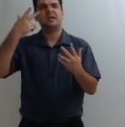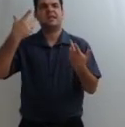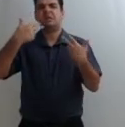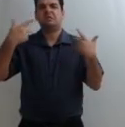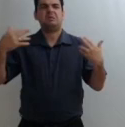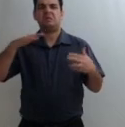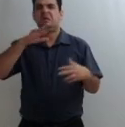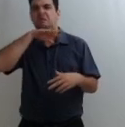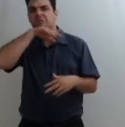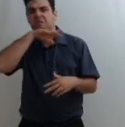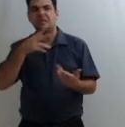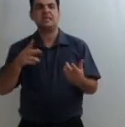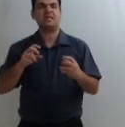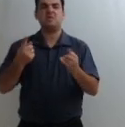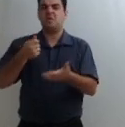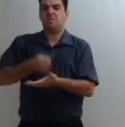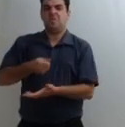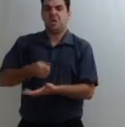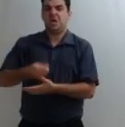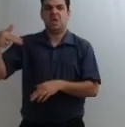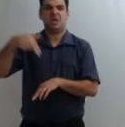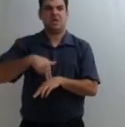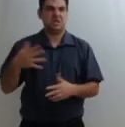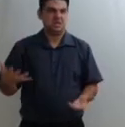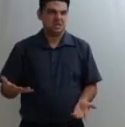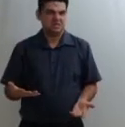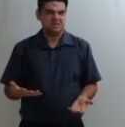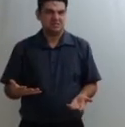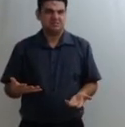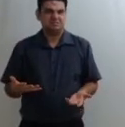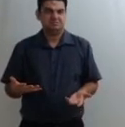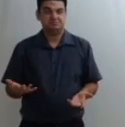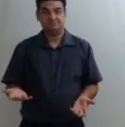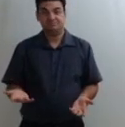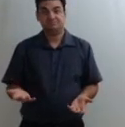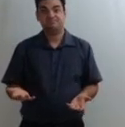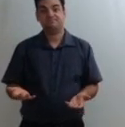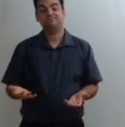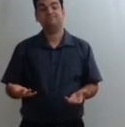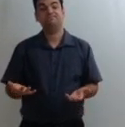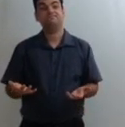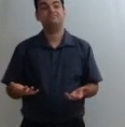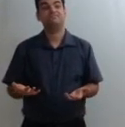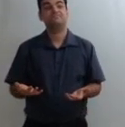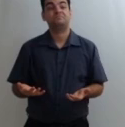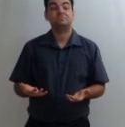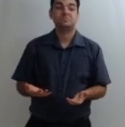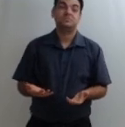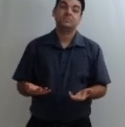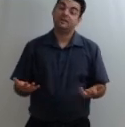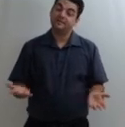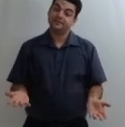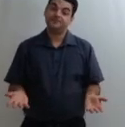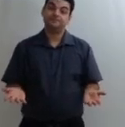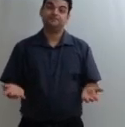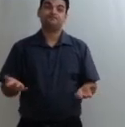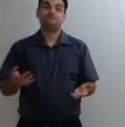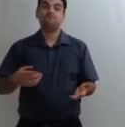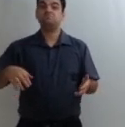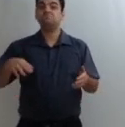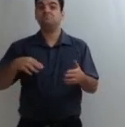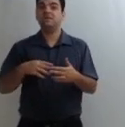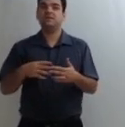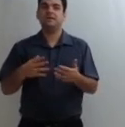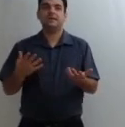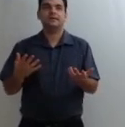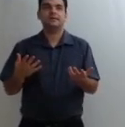seria intimada, mas não estaria sujeita a qualquer ônus. Se quiserem, seria, ao que